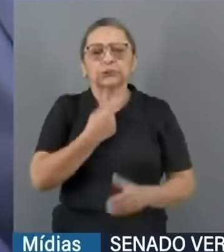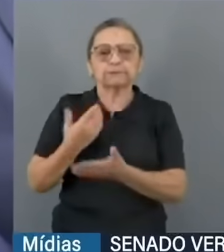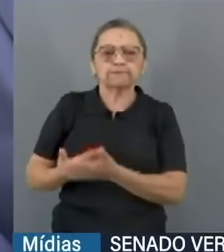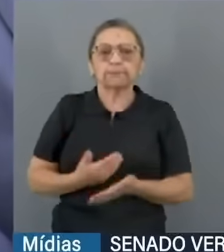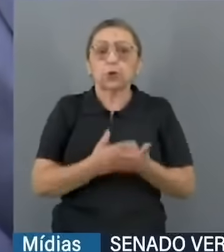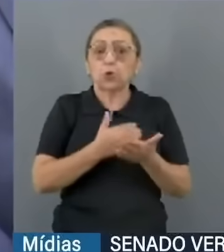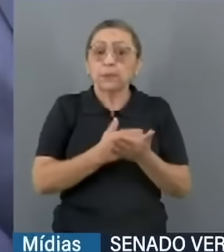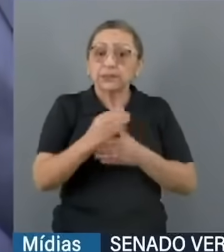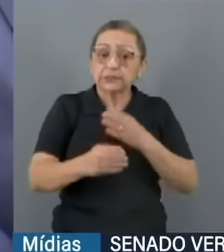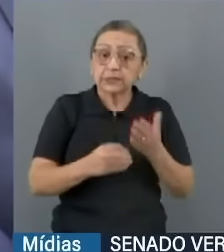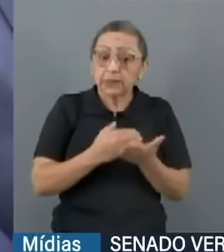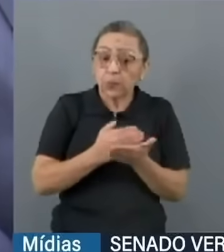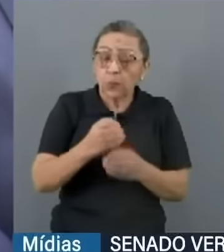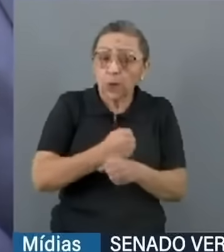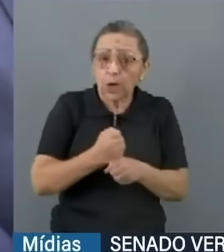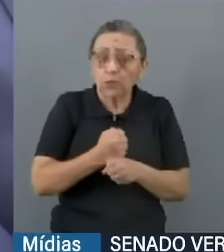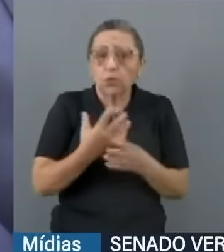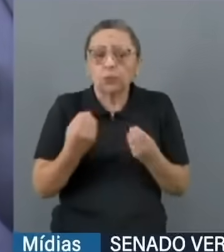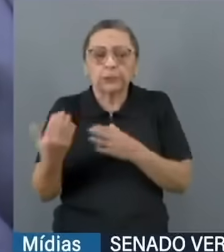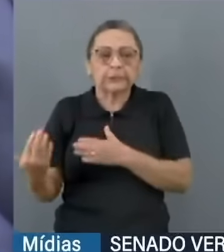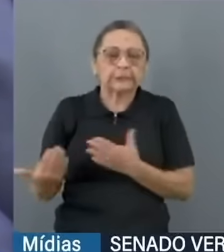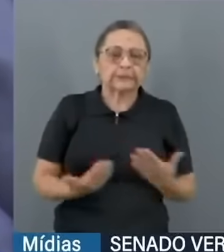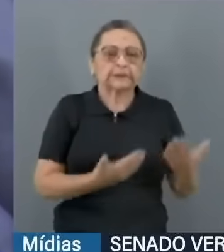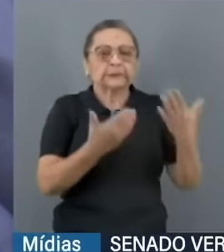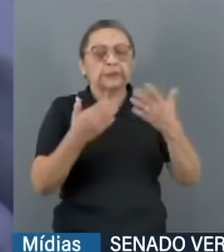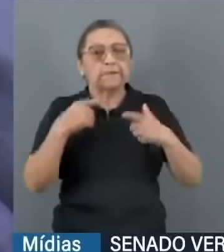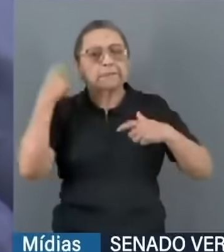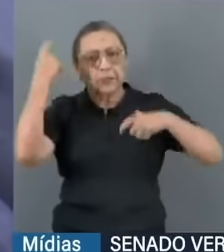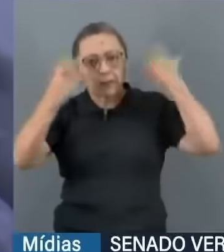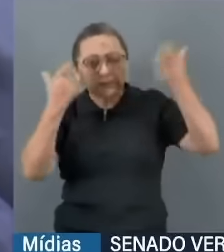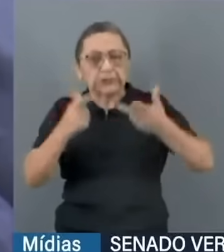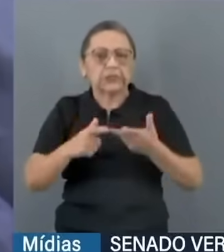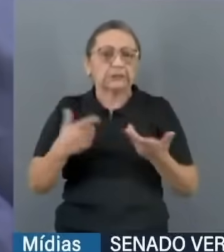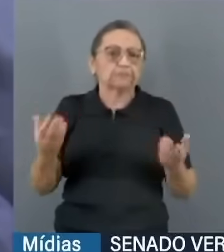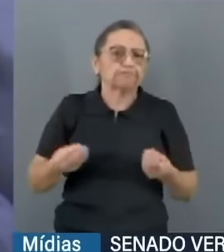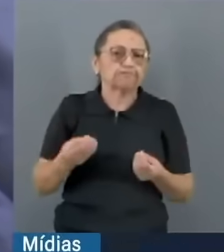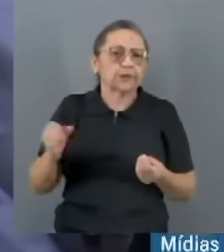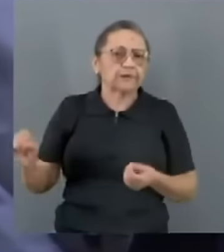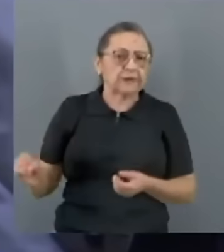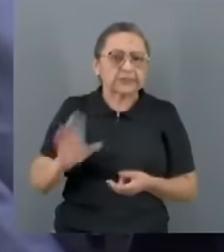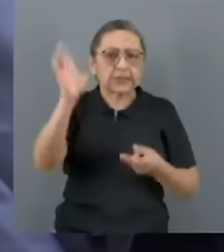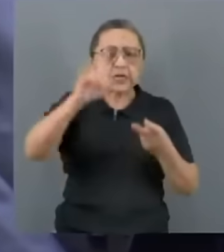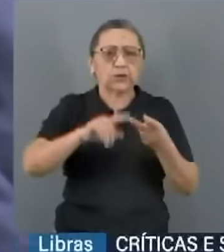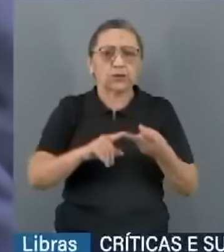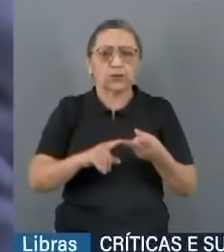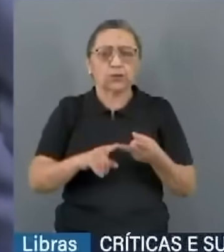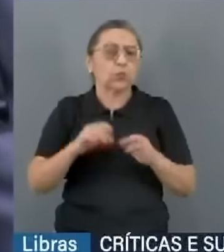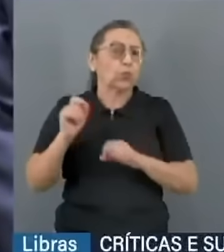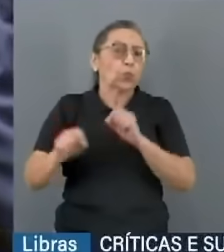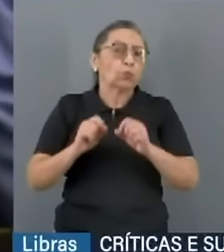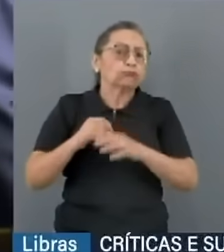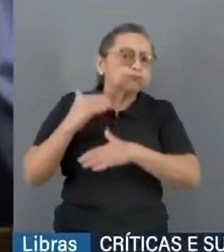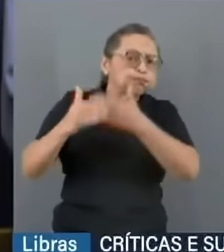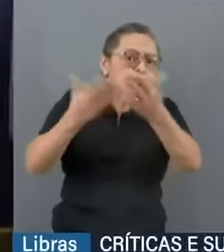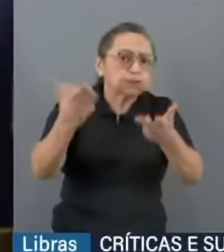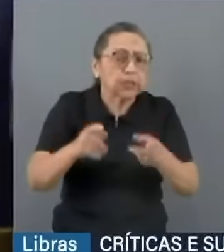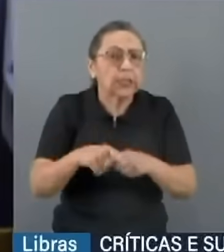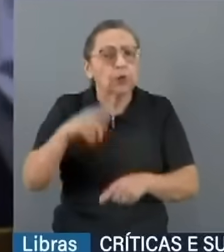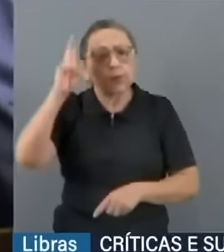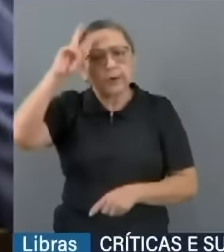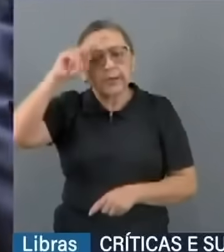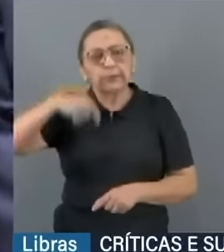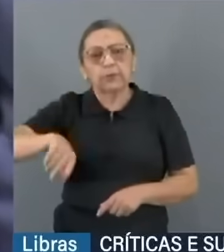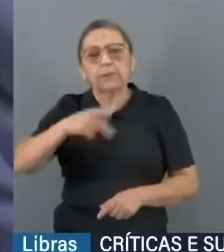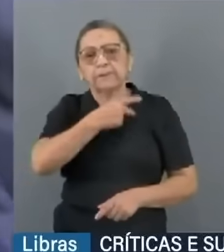começamos o ano com muita incerteza. Incerteza da inflação, incerteza do crescimento. Eu lembro,